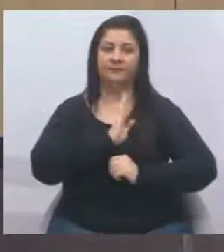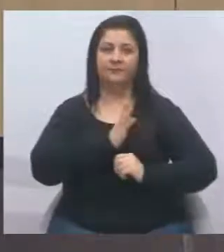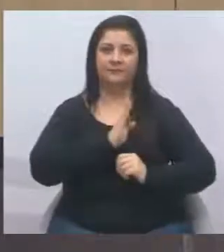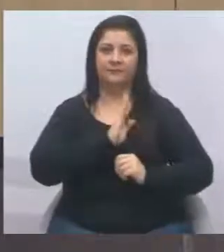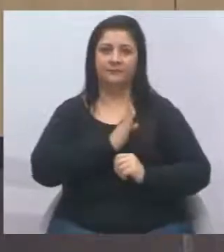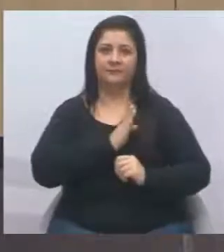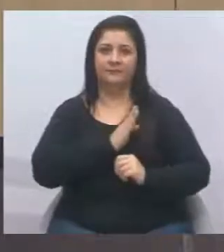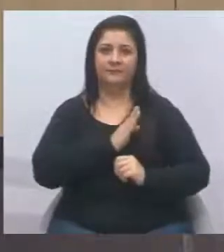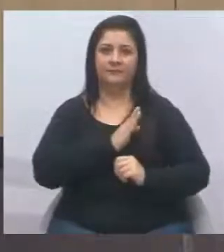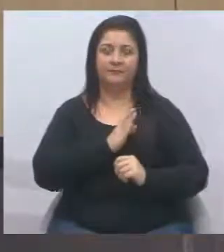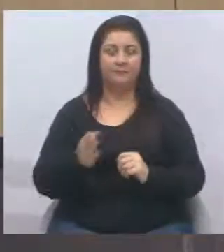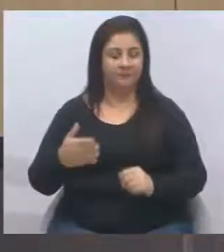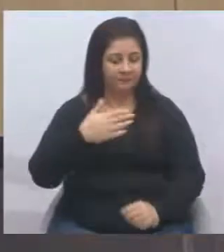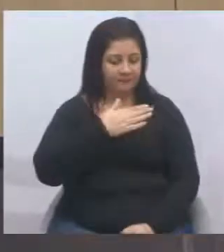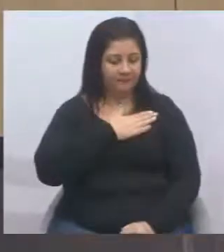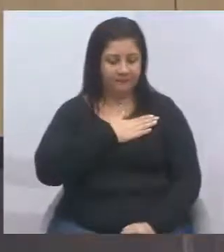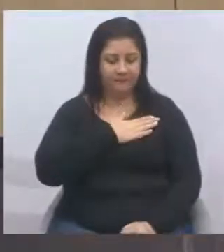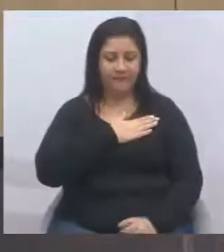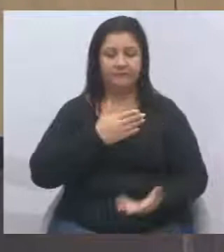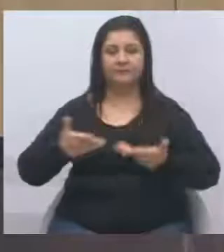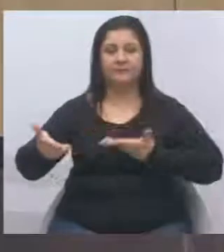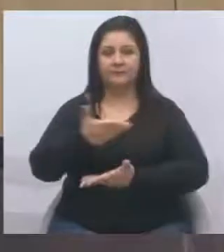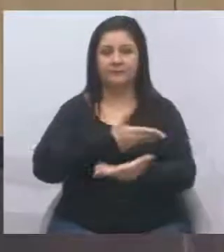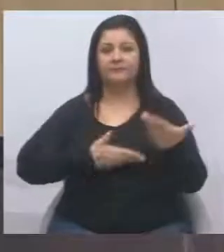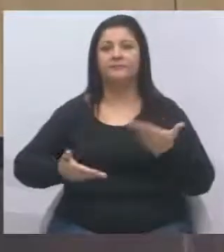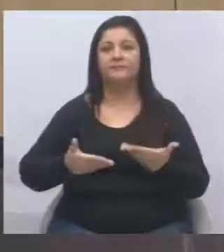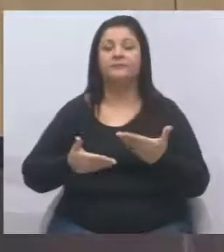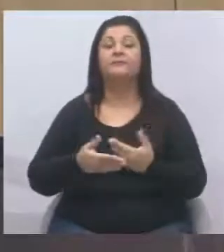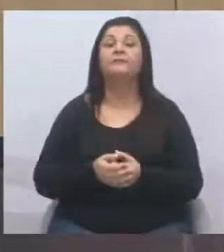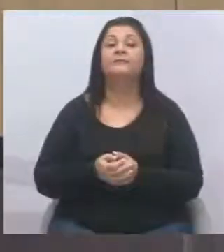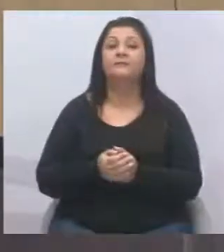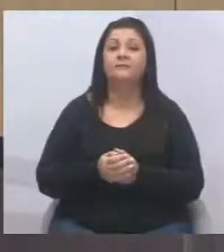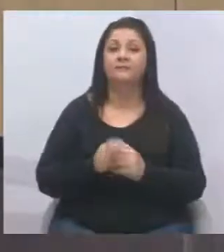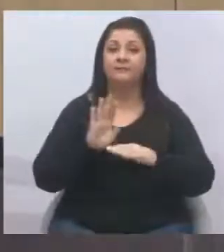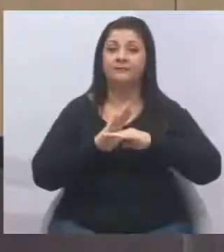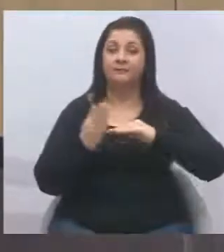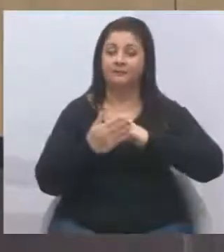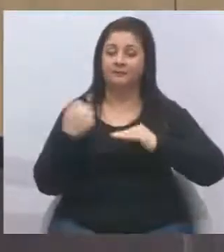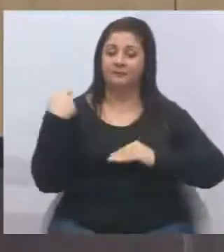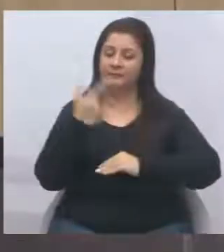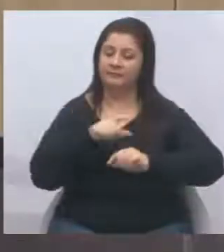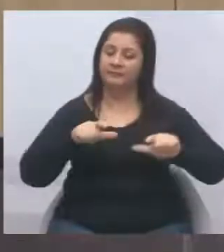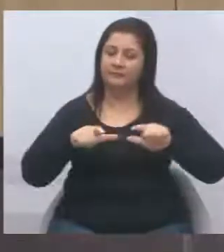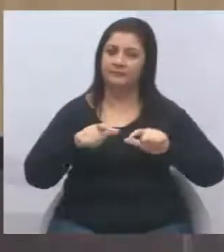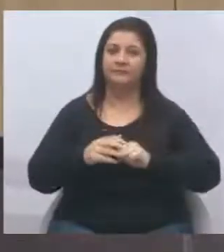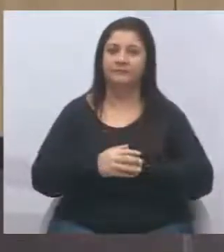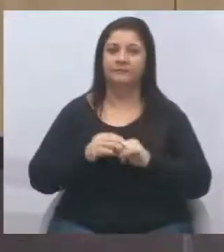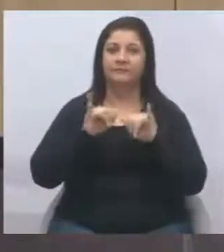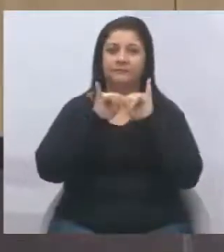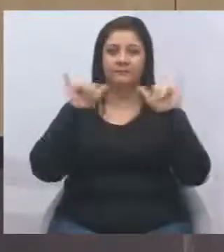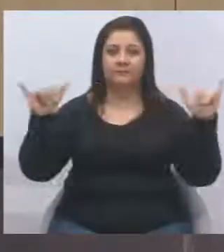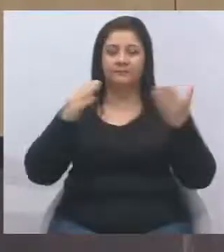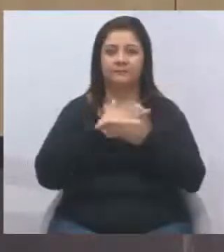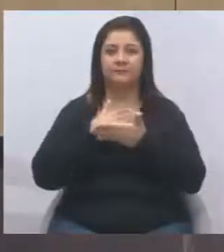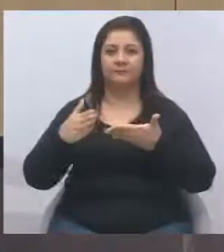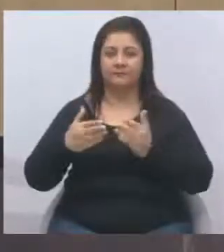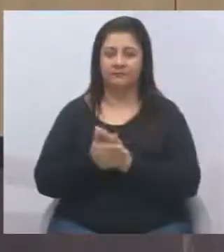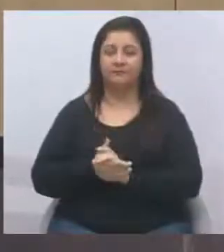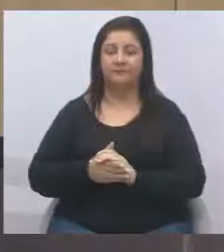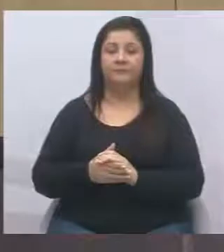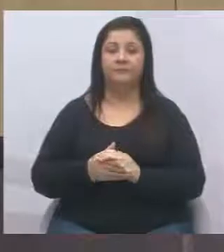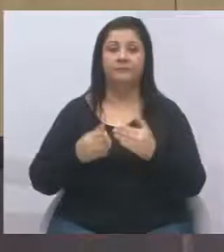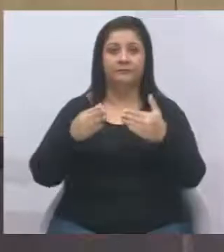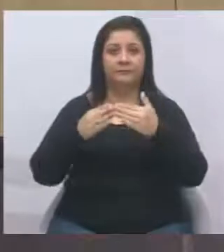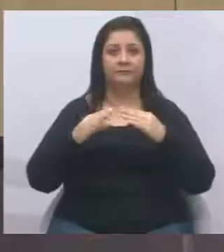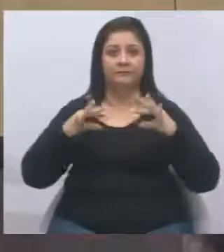inteiramente voltado para a pátria e para a comunidade que servimos, declaro aberto a presente sessão ordinária. Peço a todos que